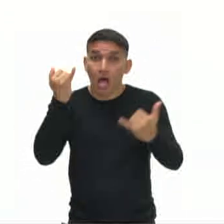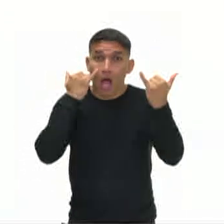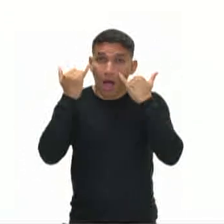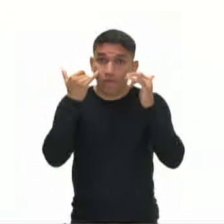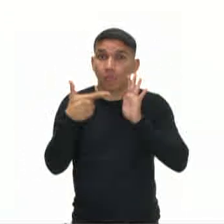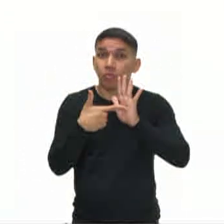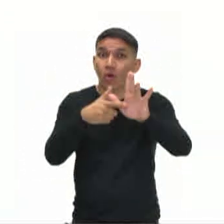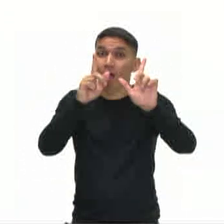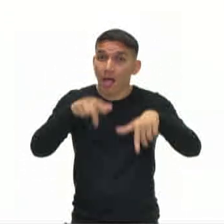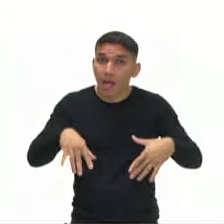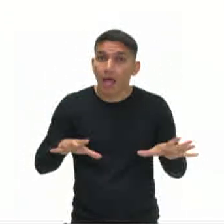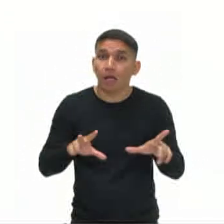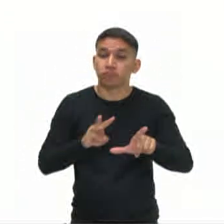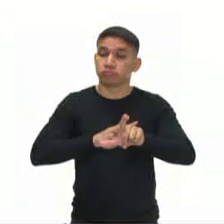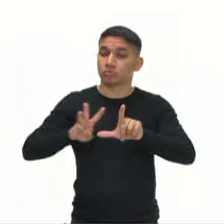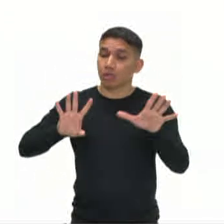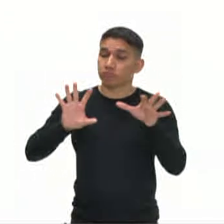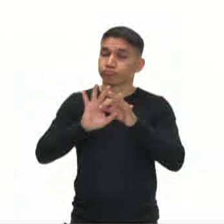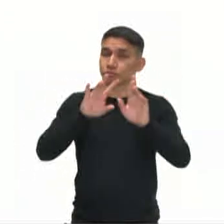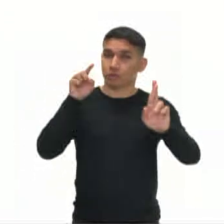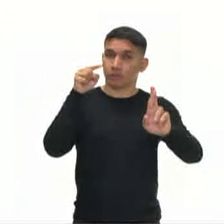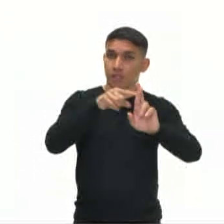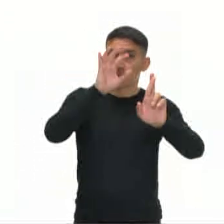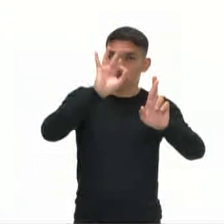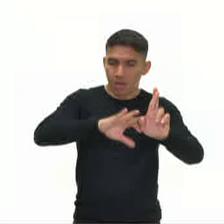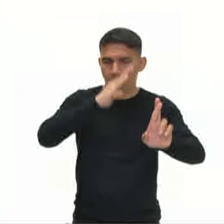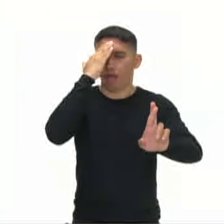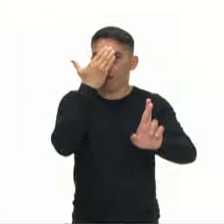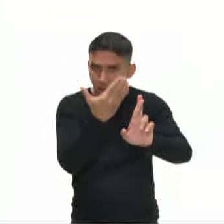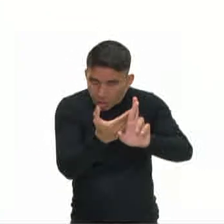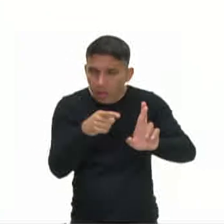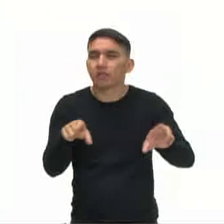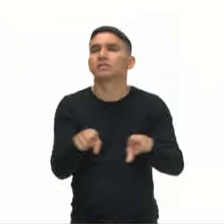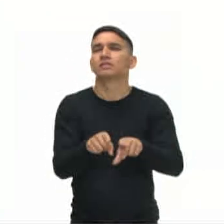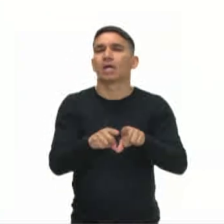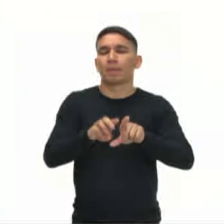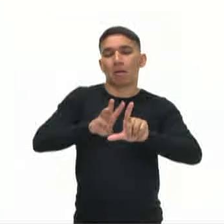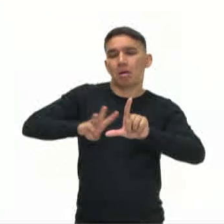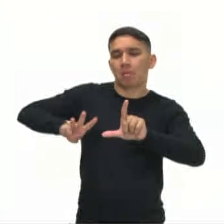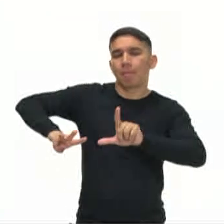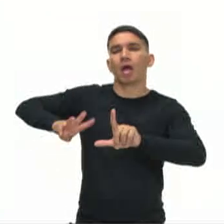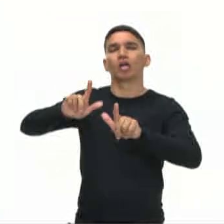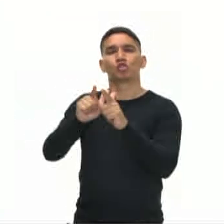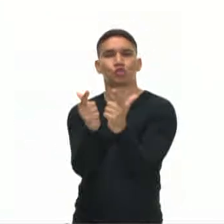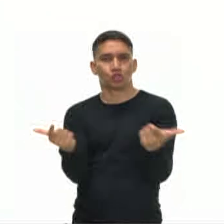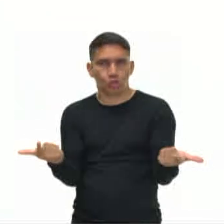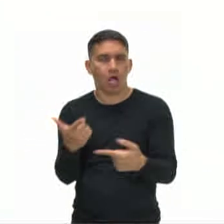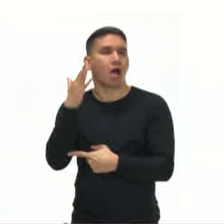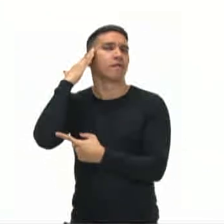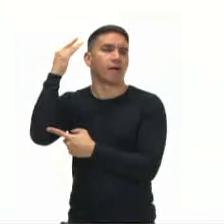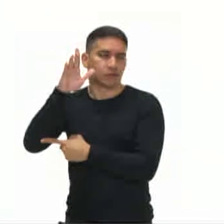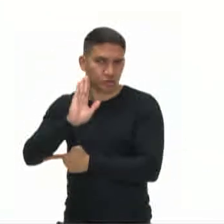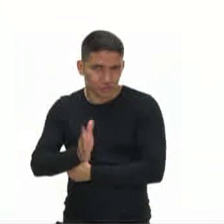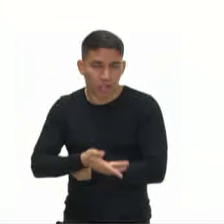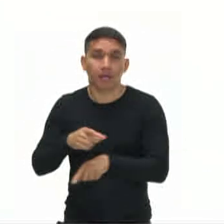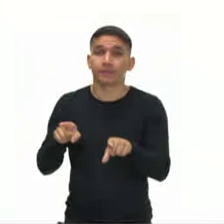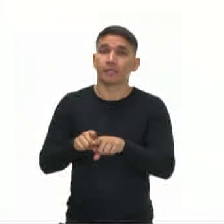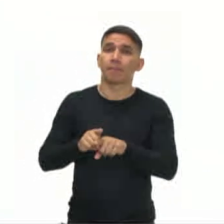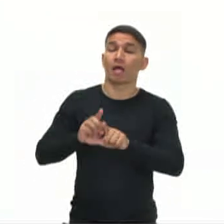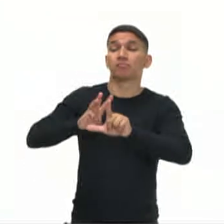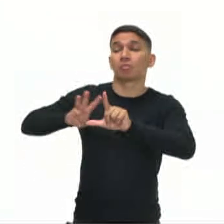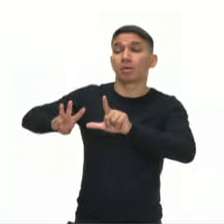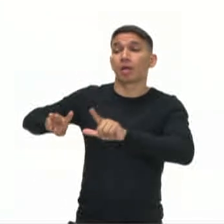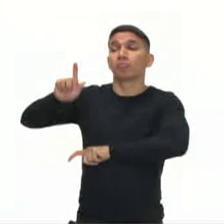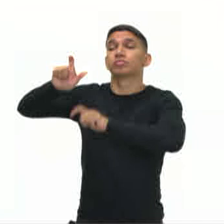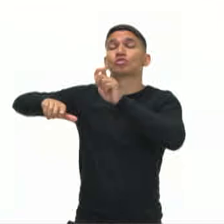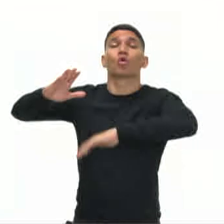fonte confiável, com sites institucionais, páginas de jornais reconhecidos e blogs de profissionais